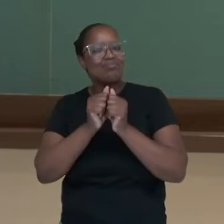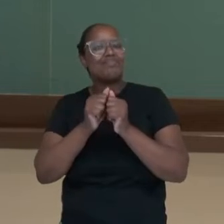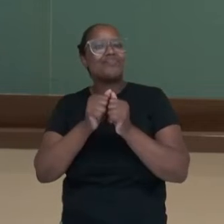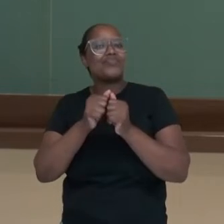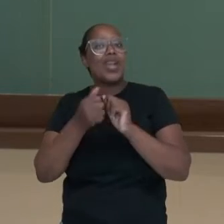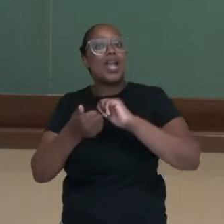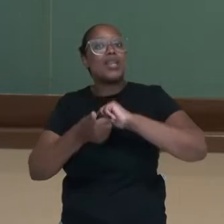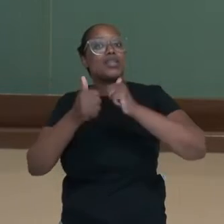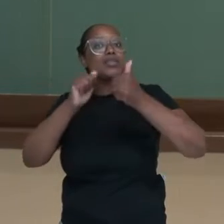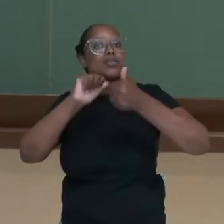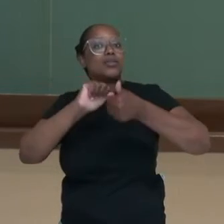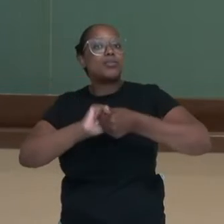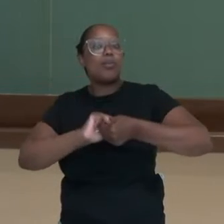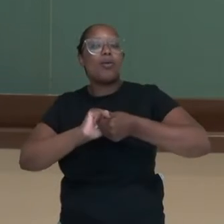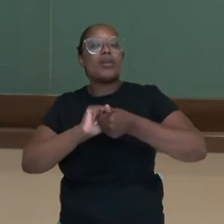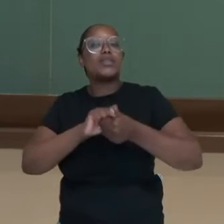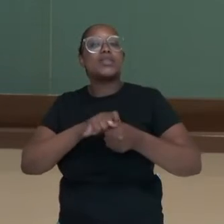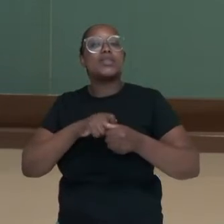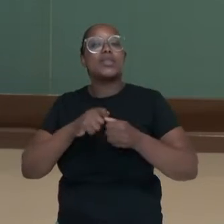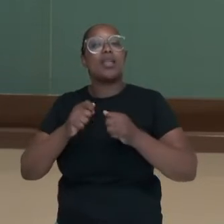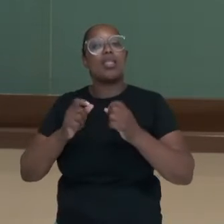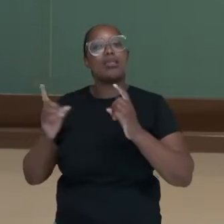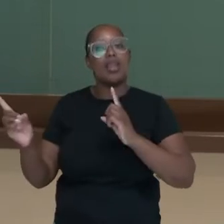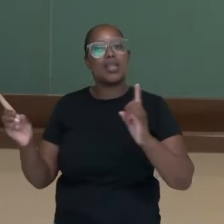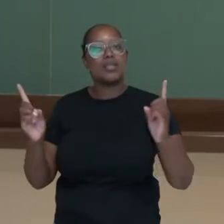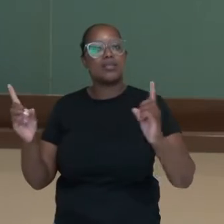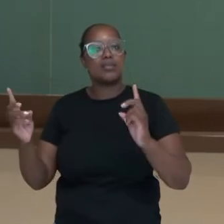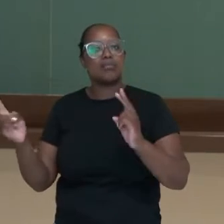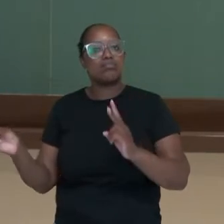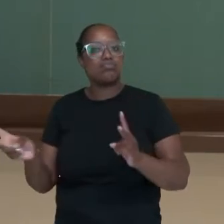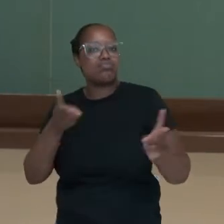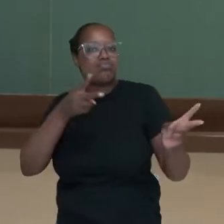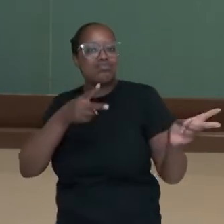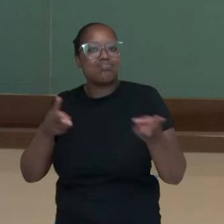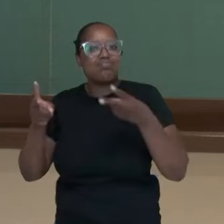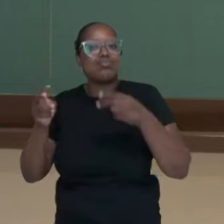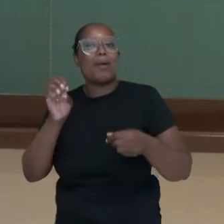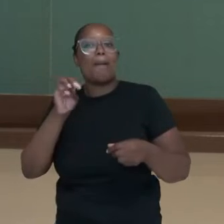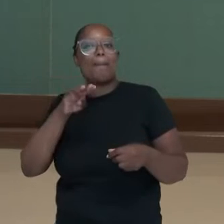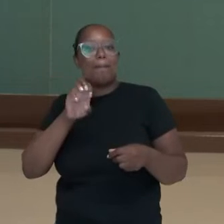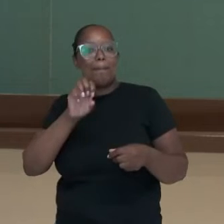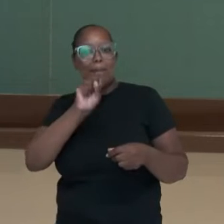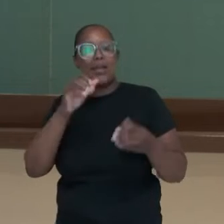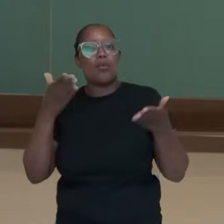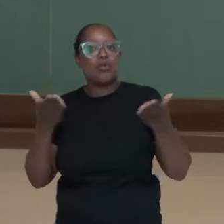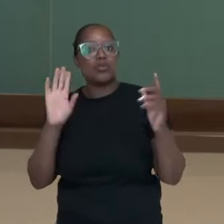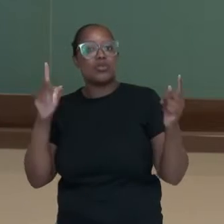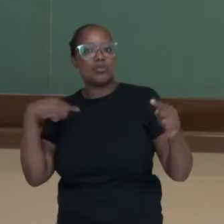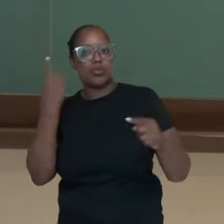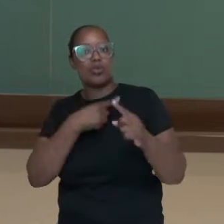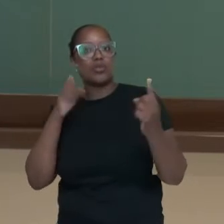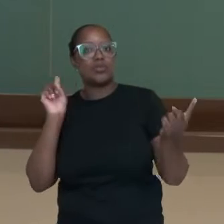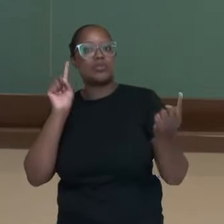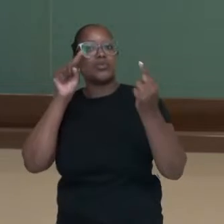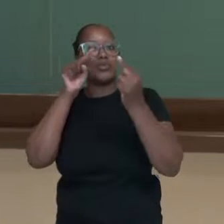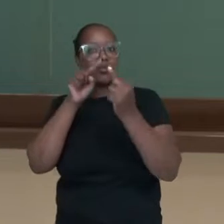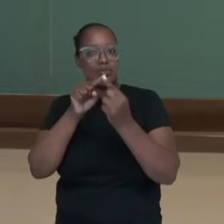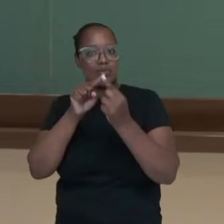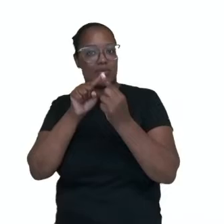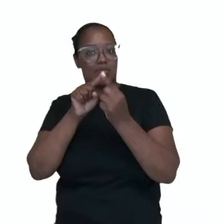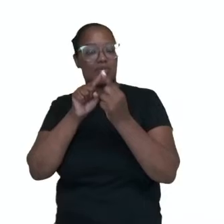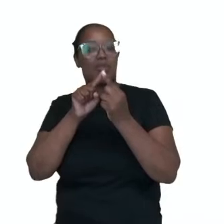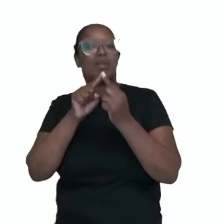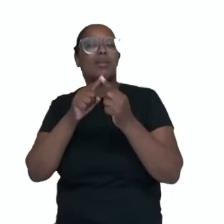esporte de rede, tênis de mesa. Então nós temos como objetivo hoje conhecer os